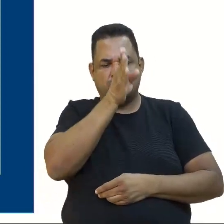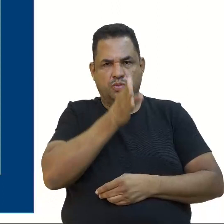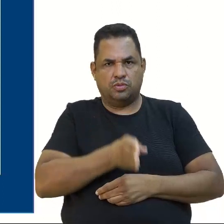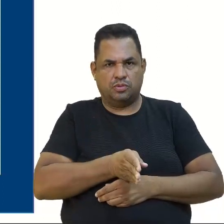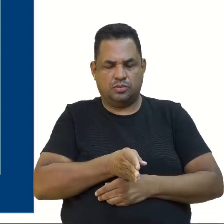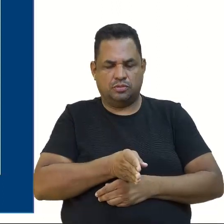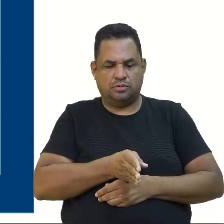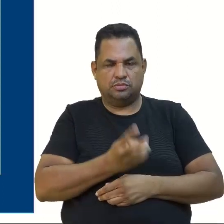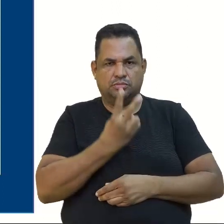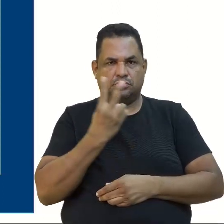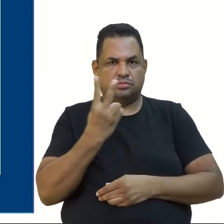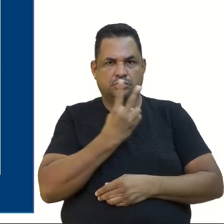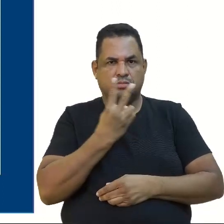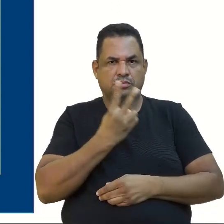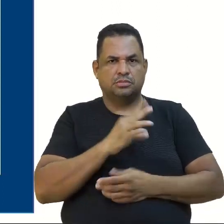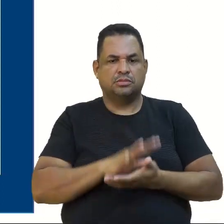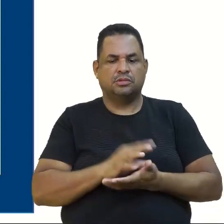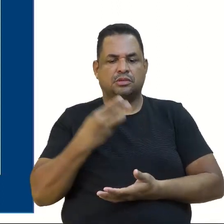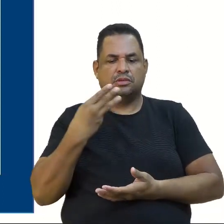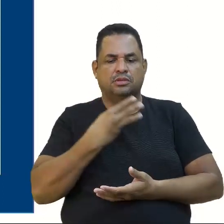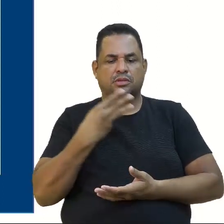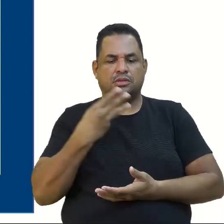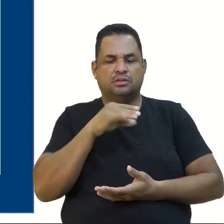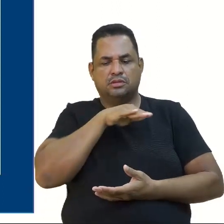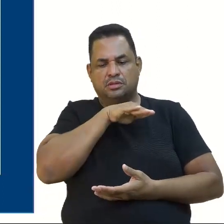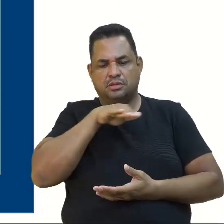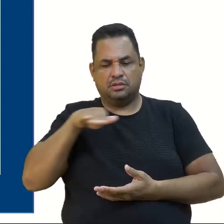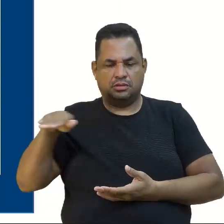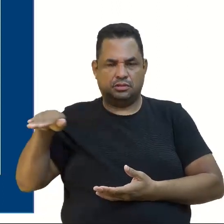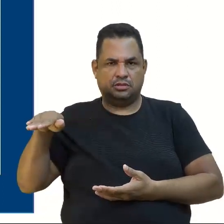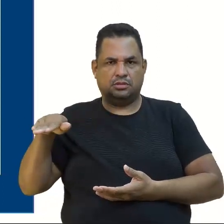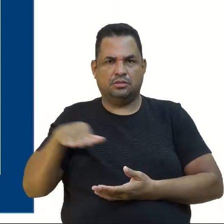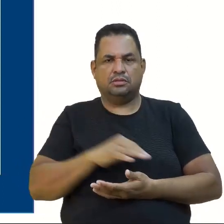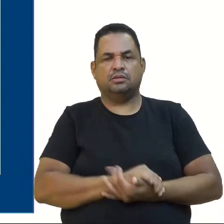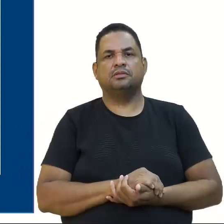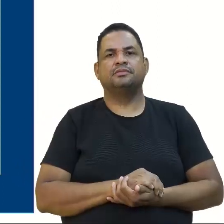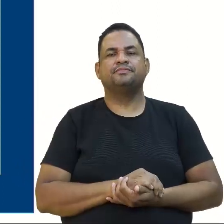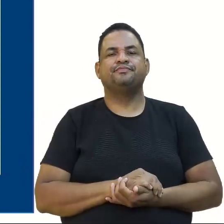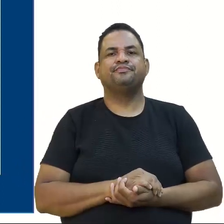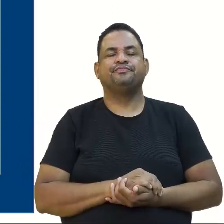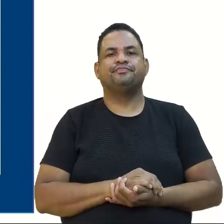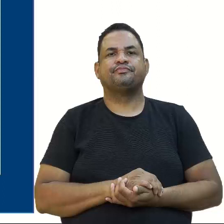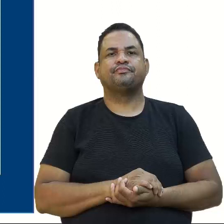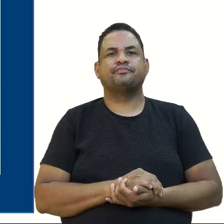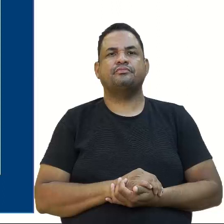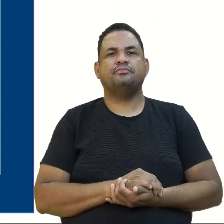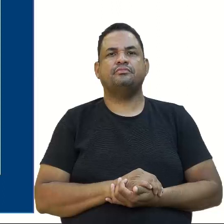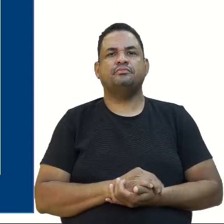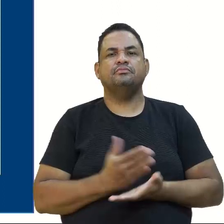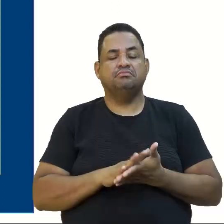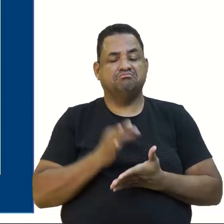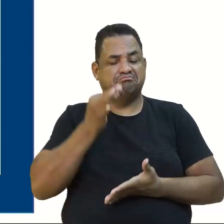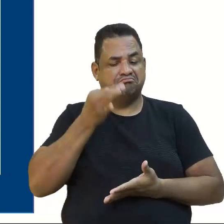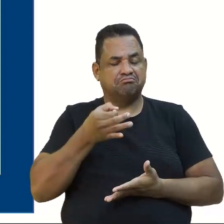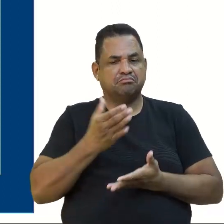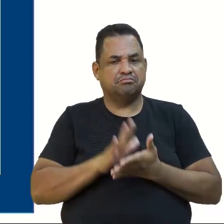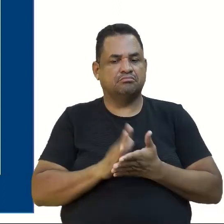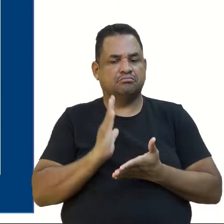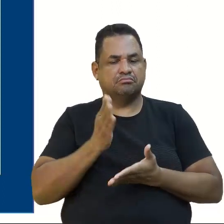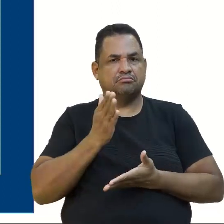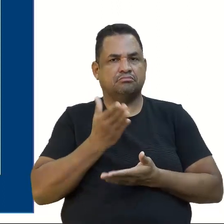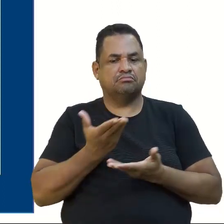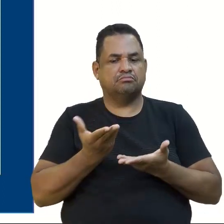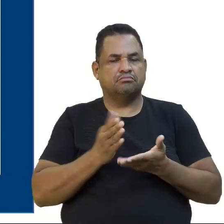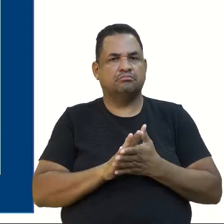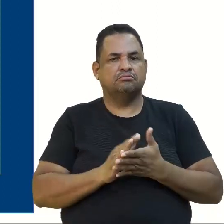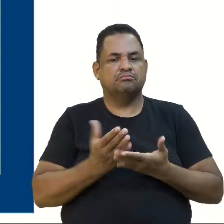segunda coluna e terceira linha. Beleza. Então, com certeza isso aí já é trabalhar